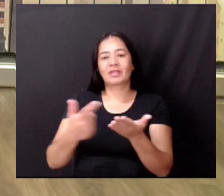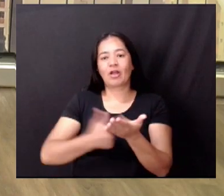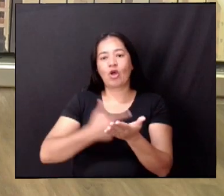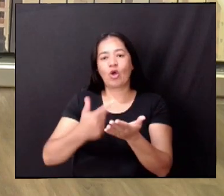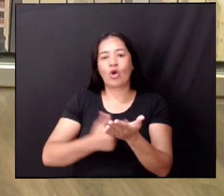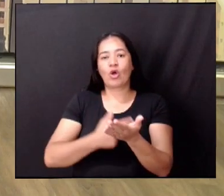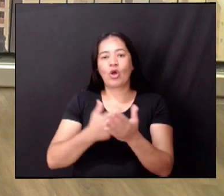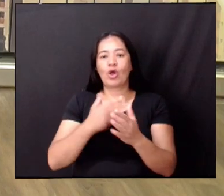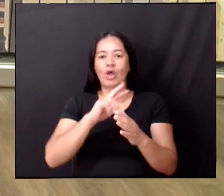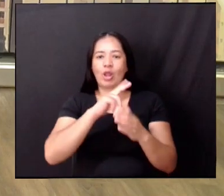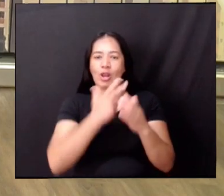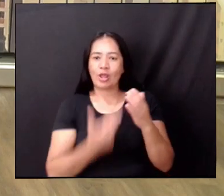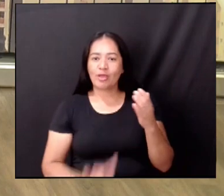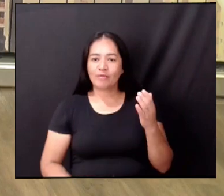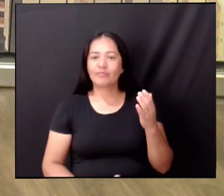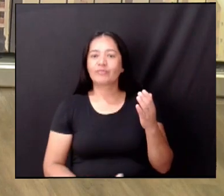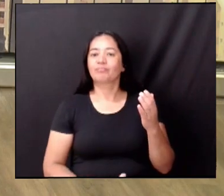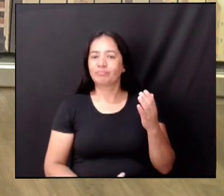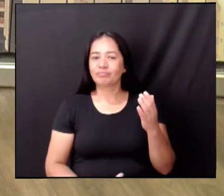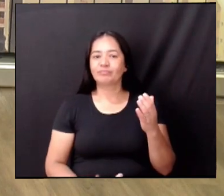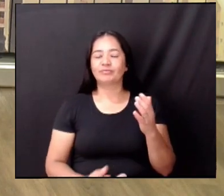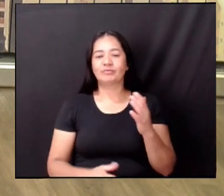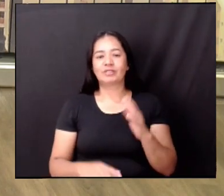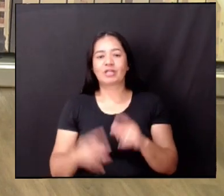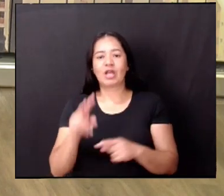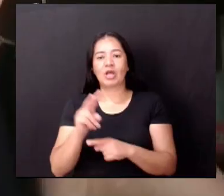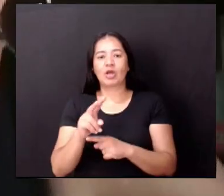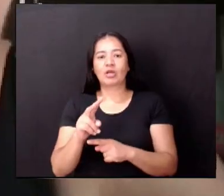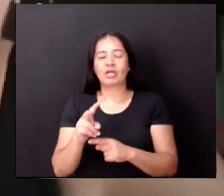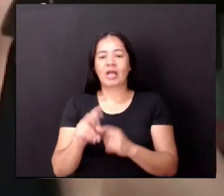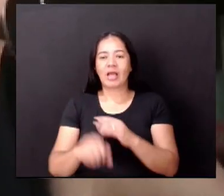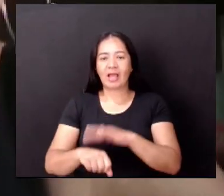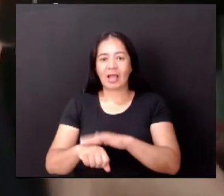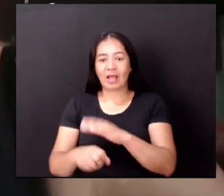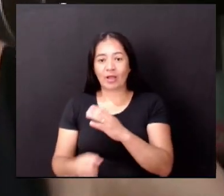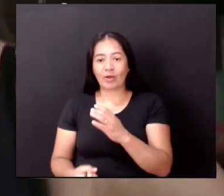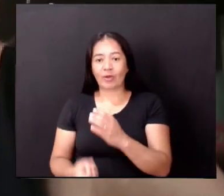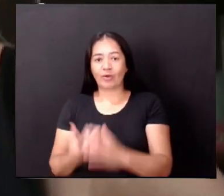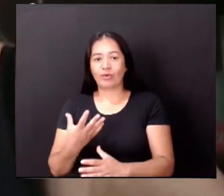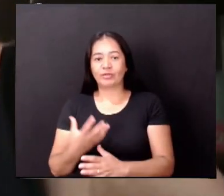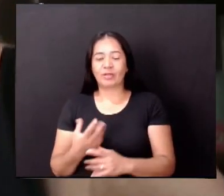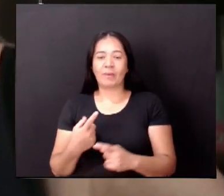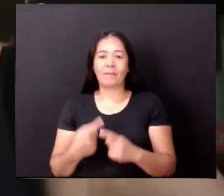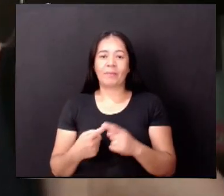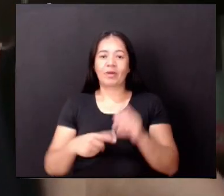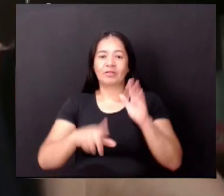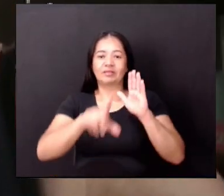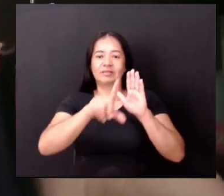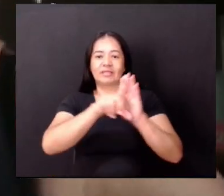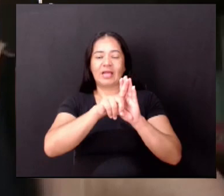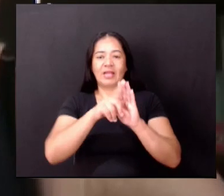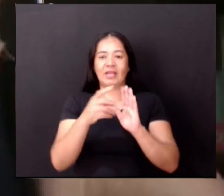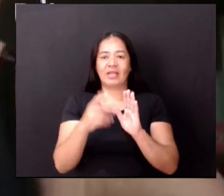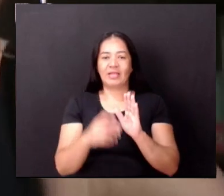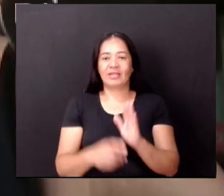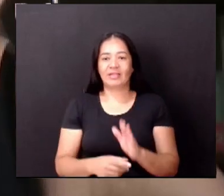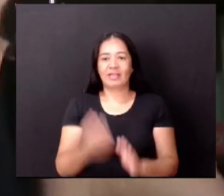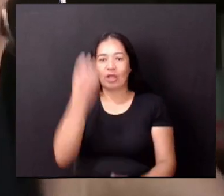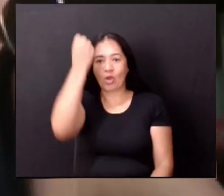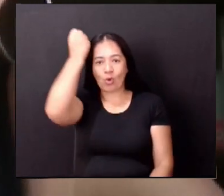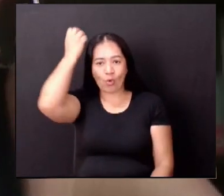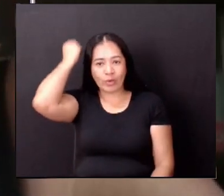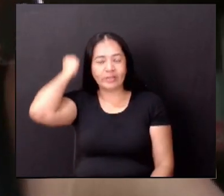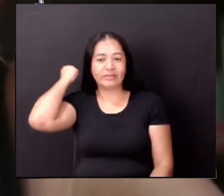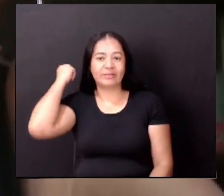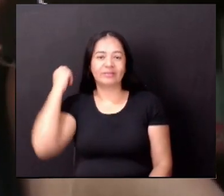edição bilíngue, uma edição muito cuidadosa. Ela acontece graças aos auspícios da Lei Rouanet, os